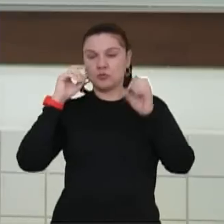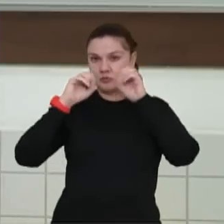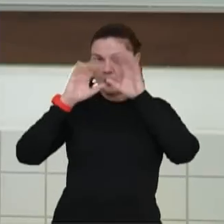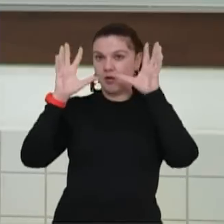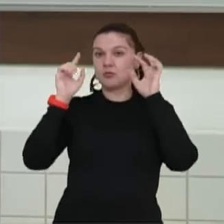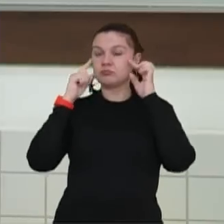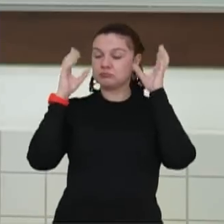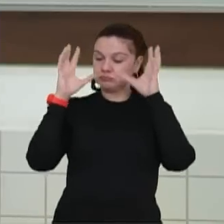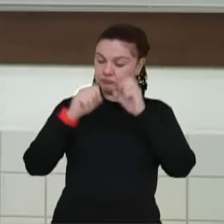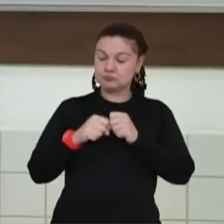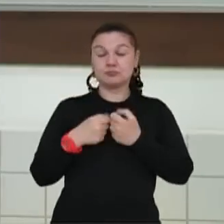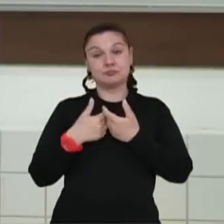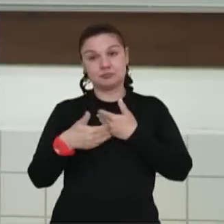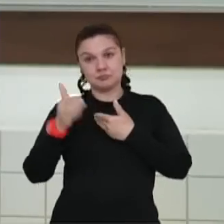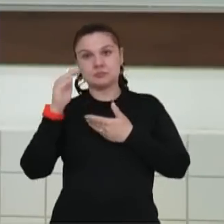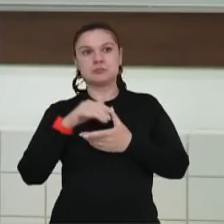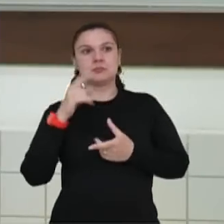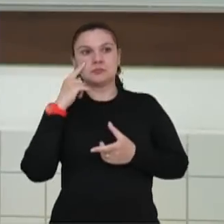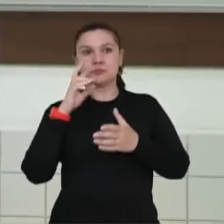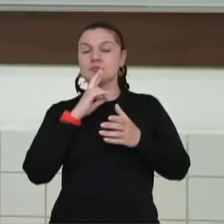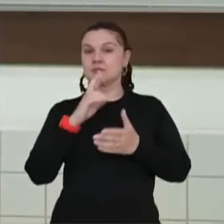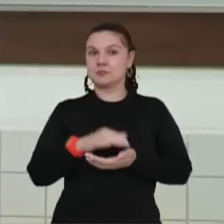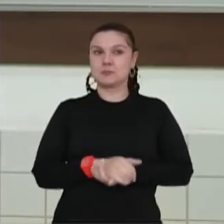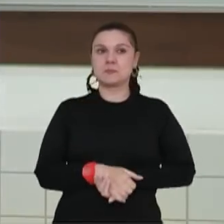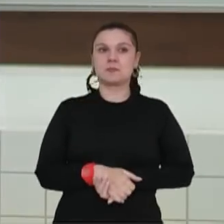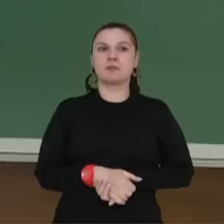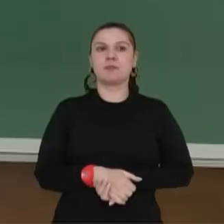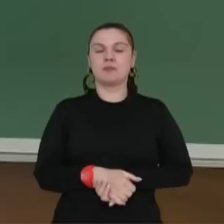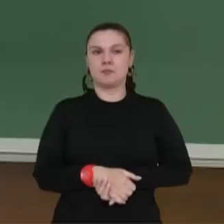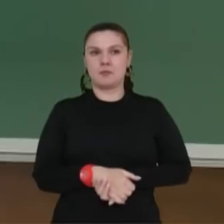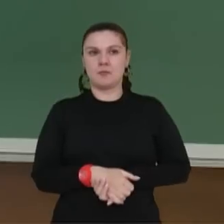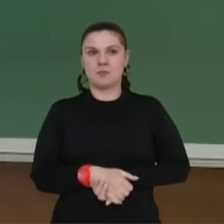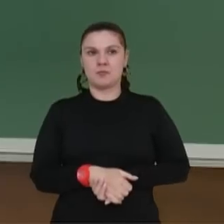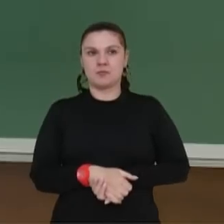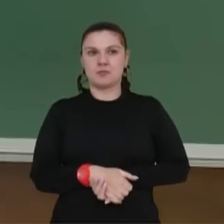por diante. Certo? Então vamos conferir a nossa resposta?